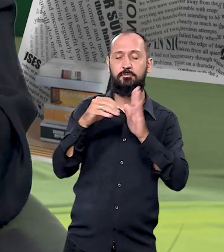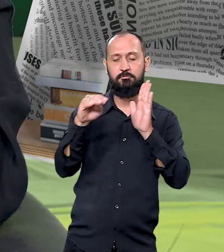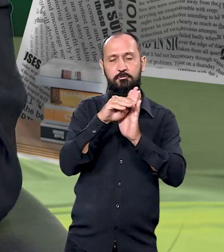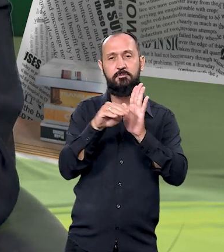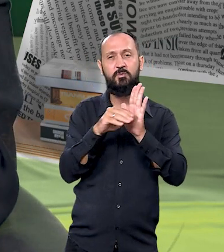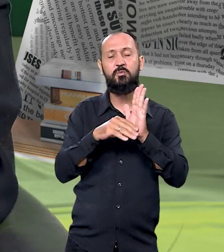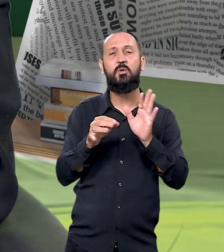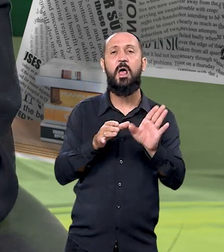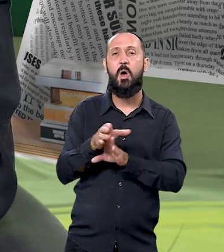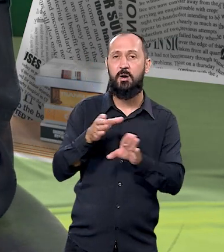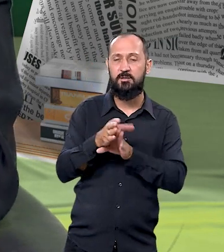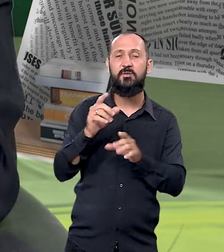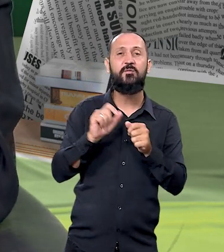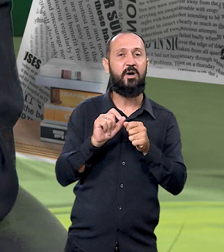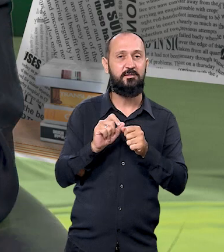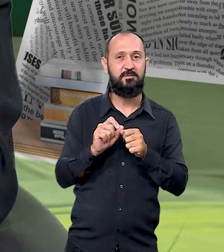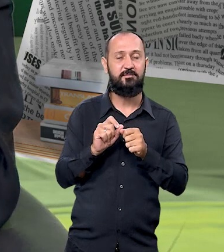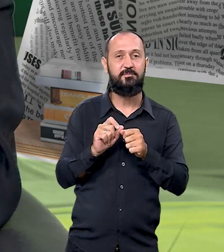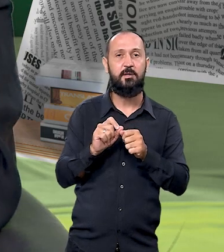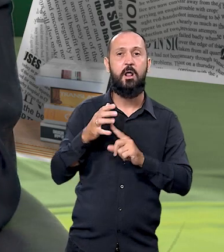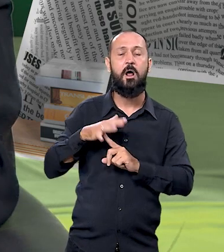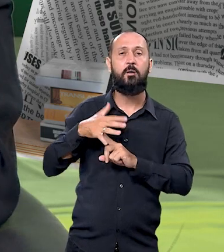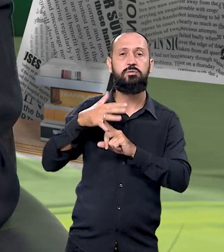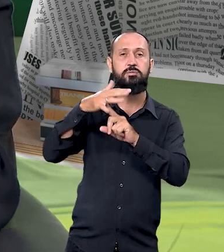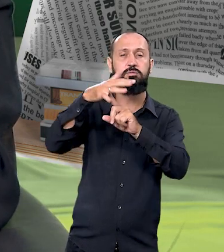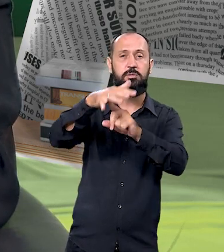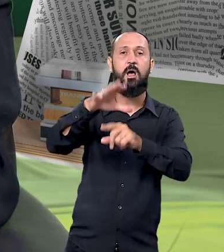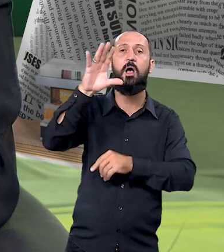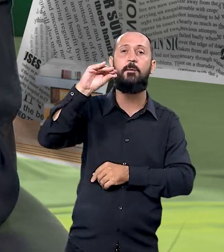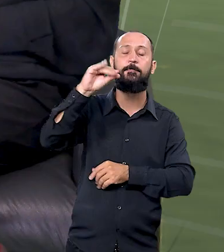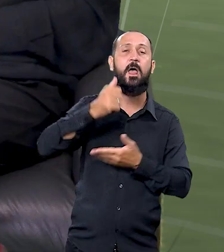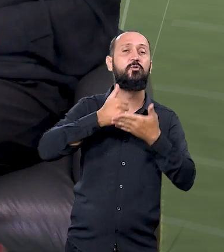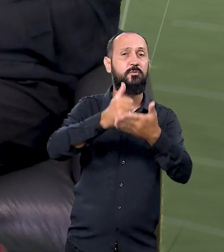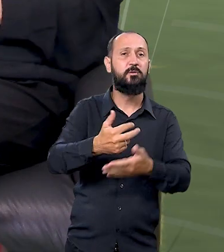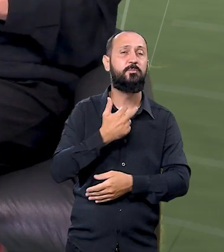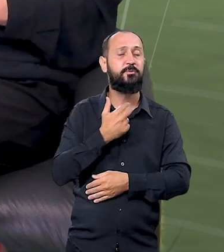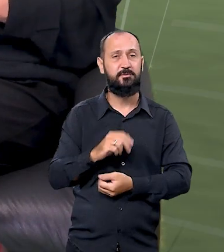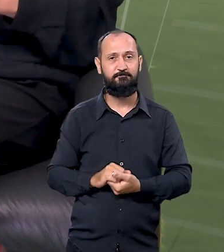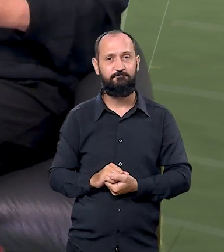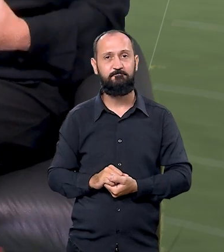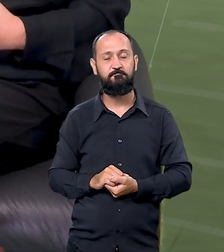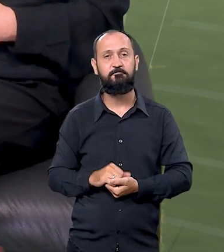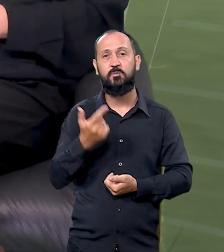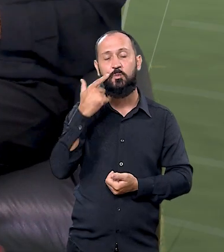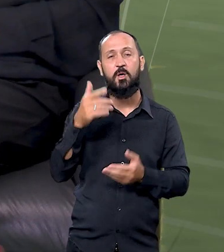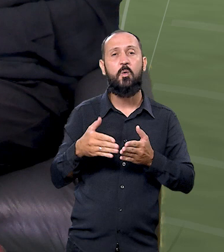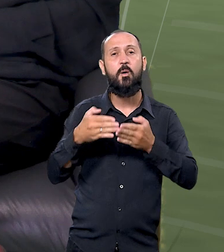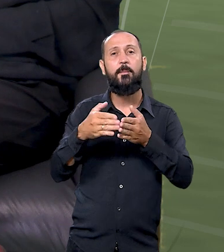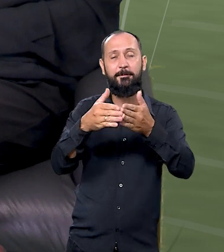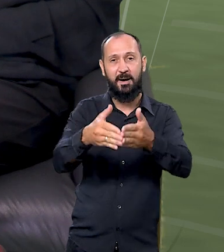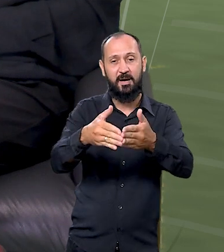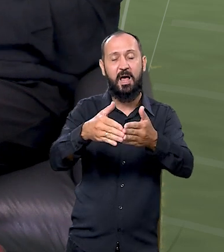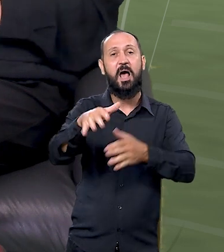instruções que a gente dá. O que acontece? O helicóptero não pode ir à noite lá socorrer. Não tem como embarcação chegar